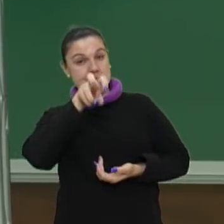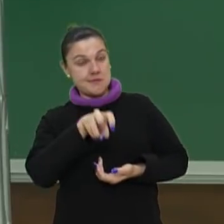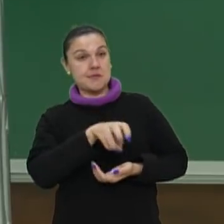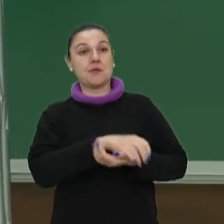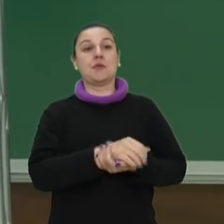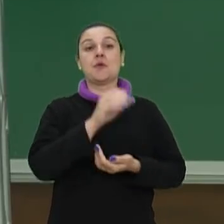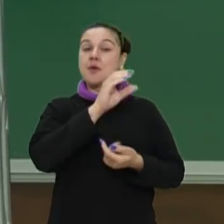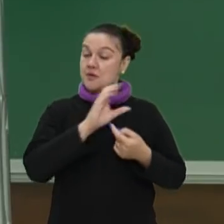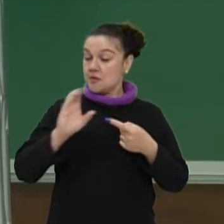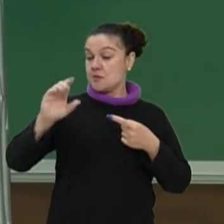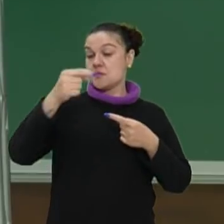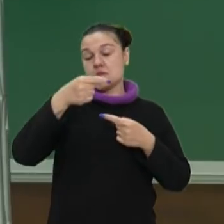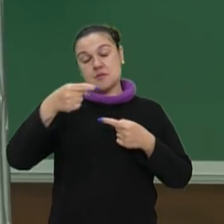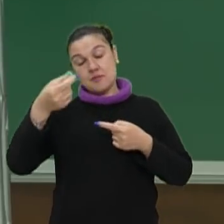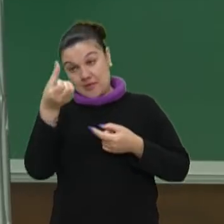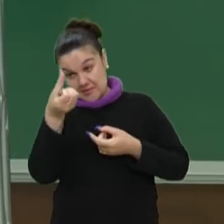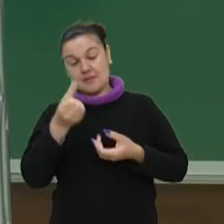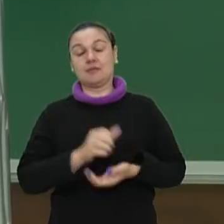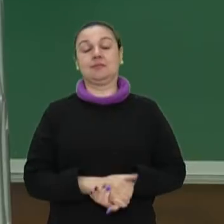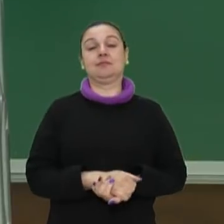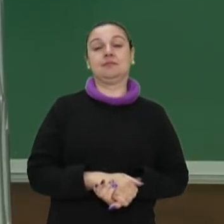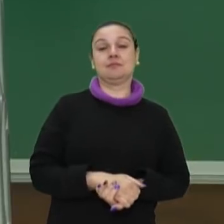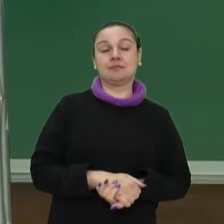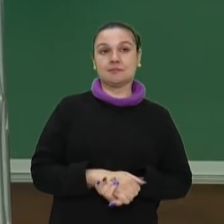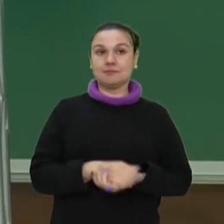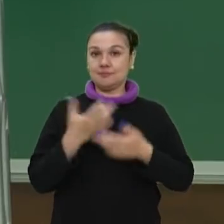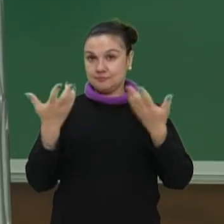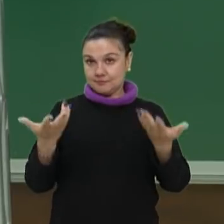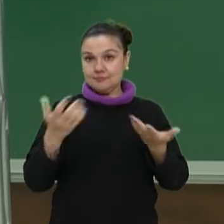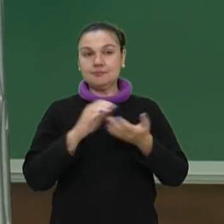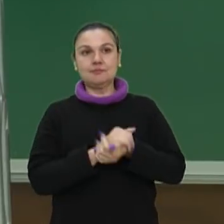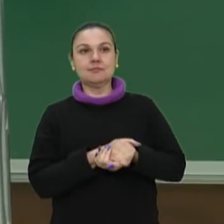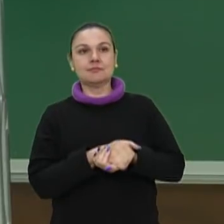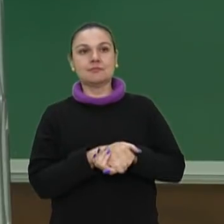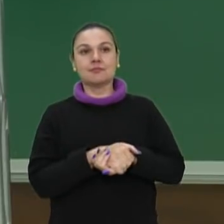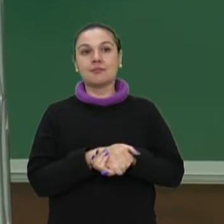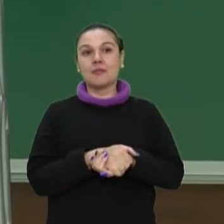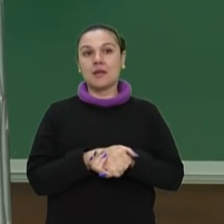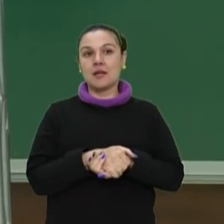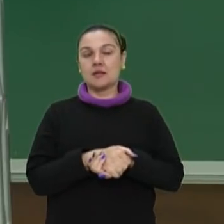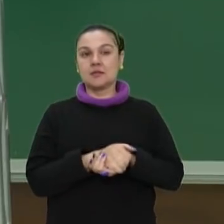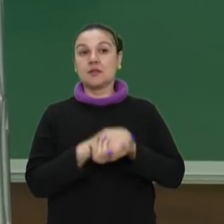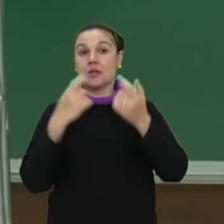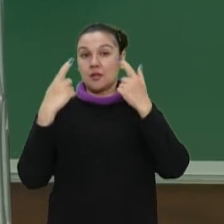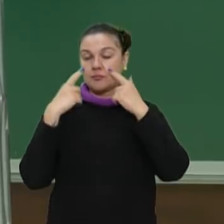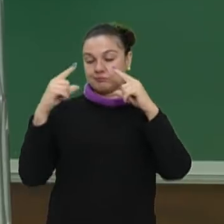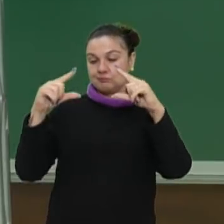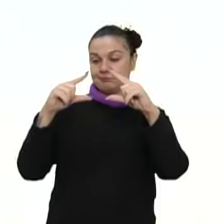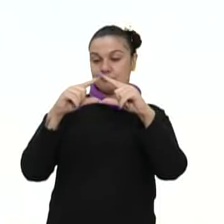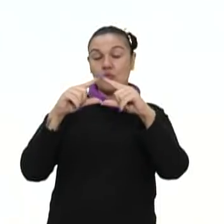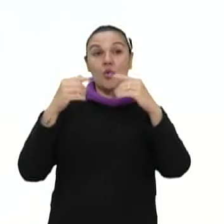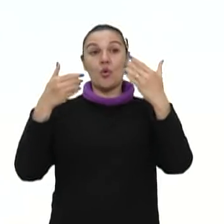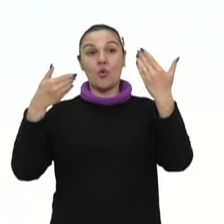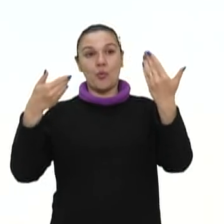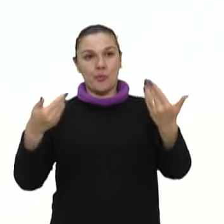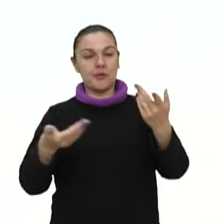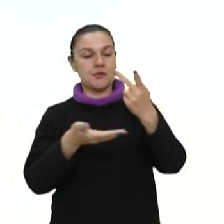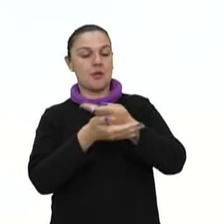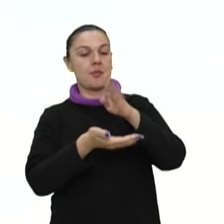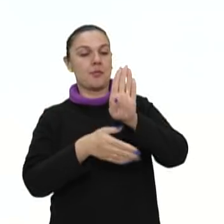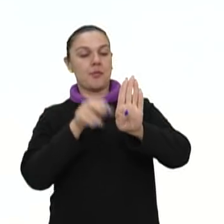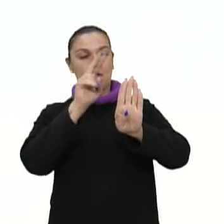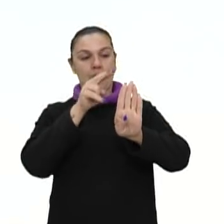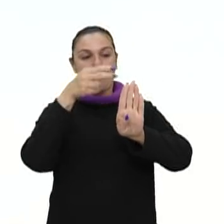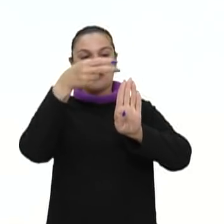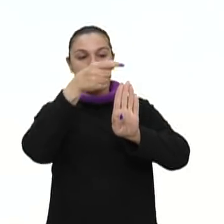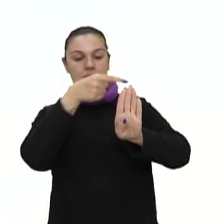x é menos 5. E o C, o termo independente, vale 6. Ok? Vamos primeiro calcular o delta. Delta, lembrando que é B ao quadrado